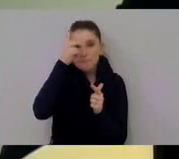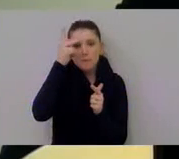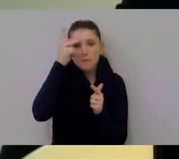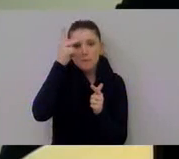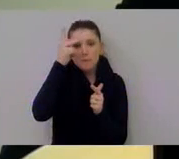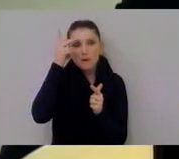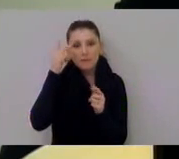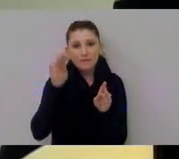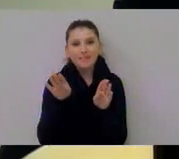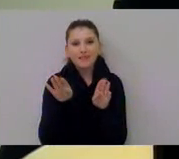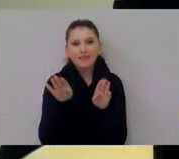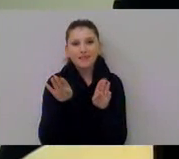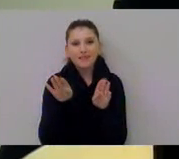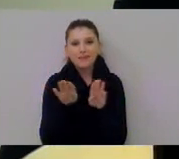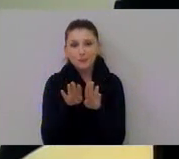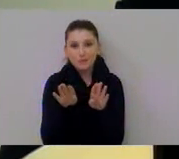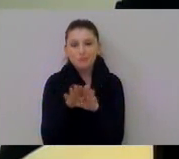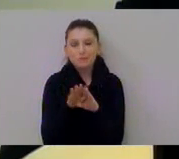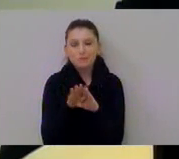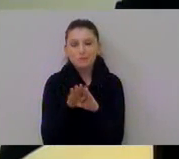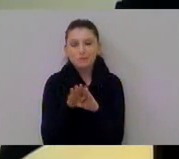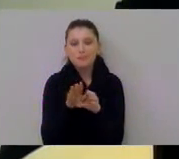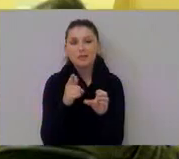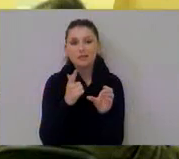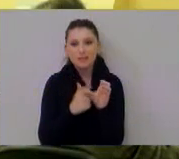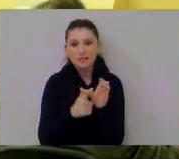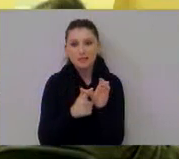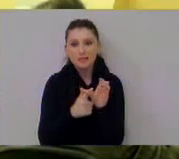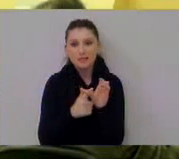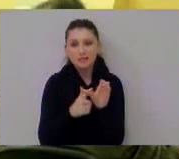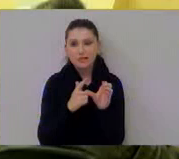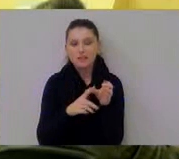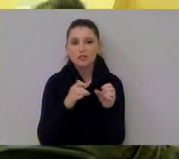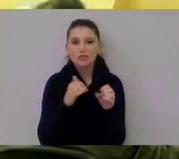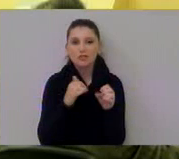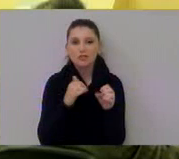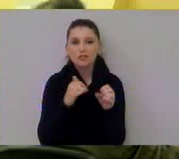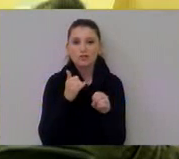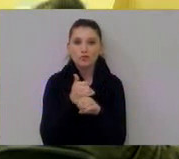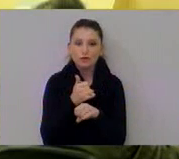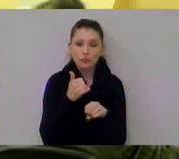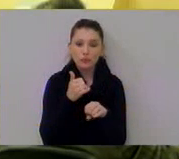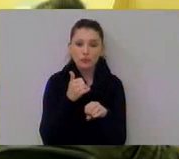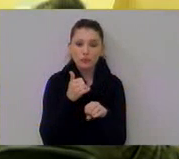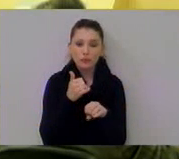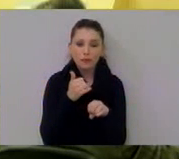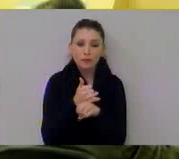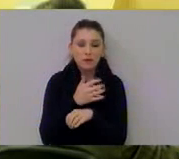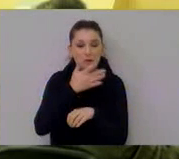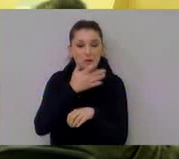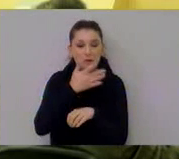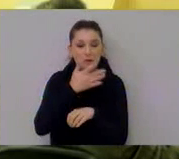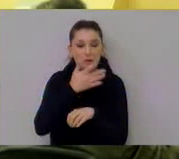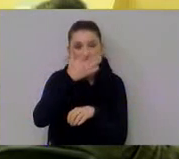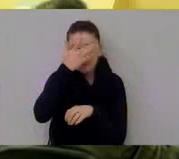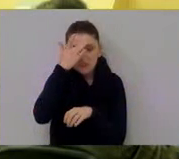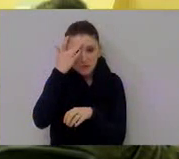Deixou um legado muito grande, uma pessoa correta, uma